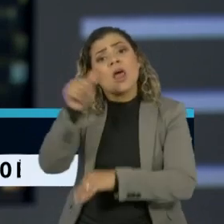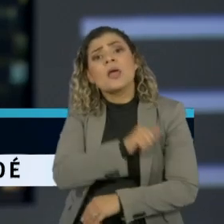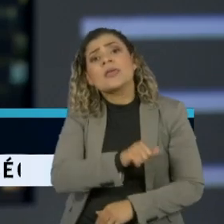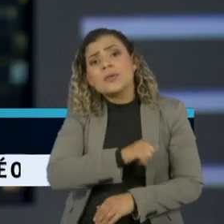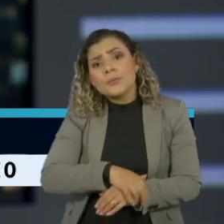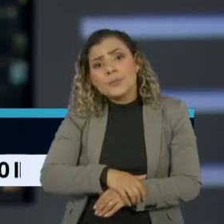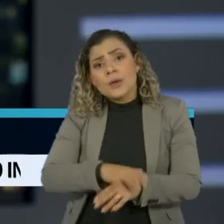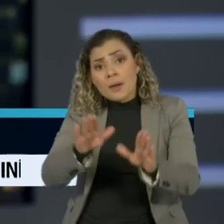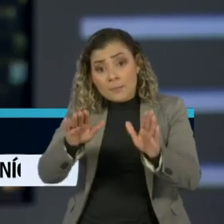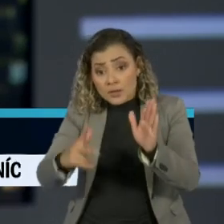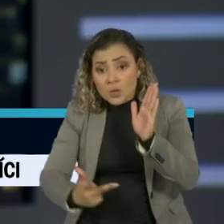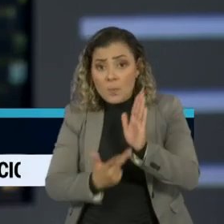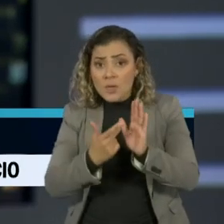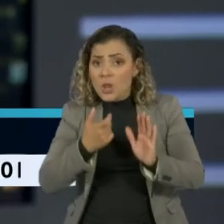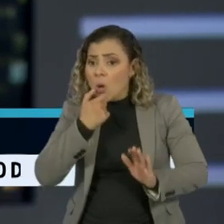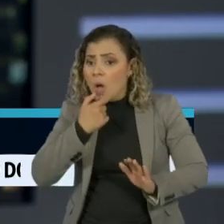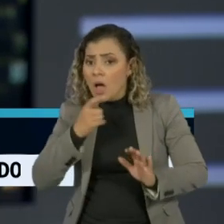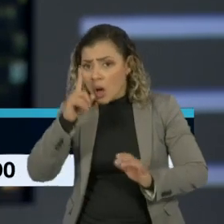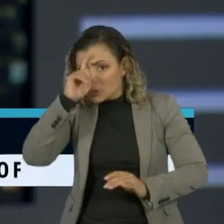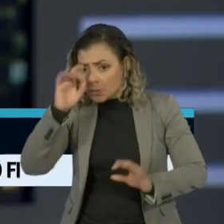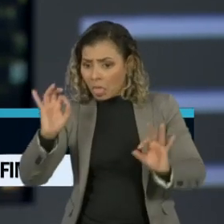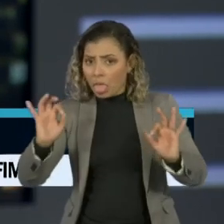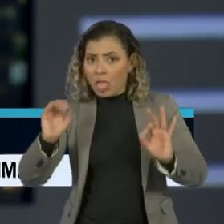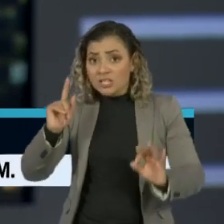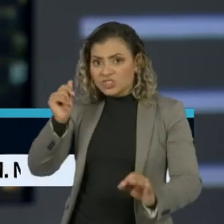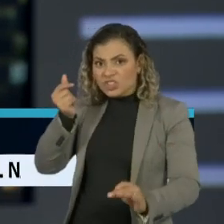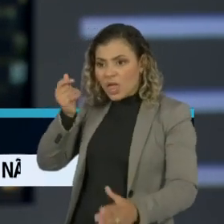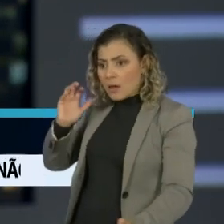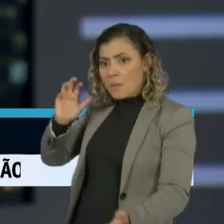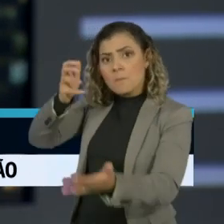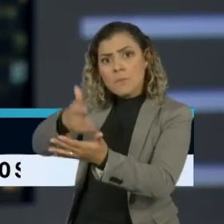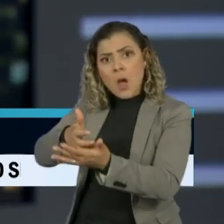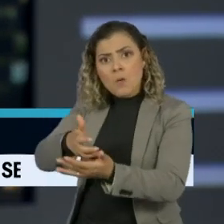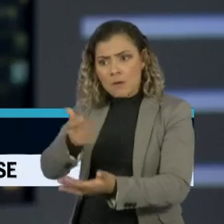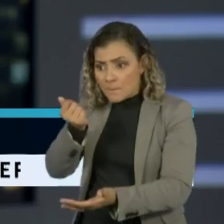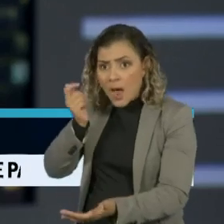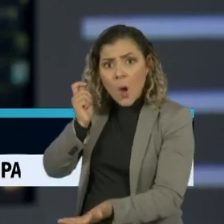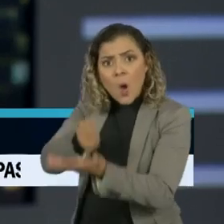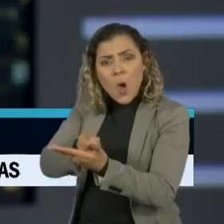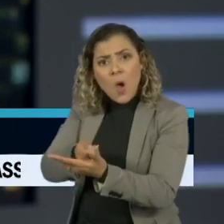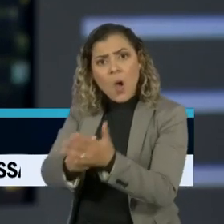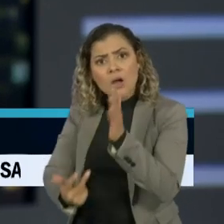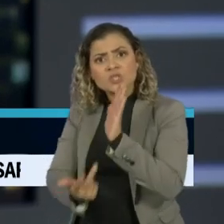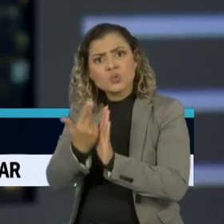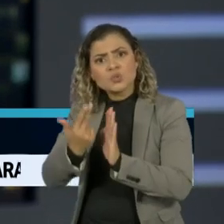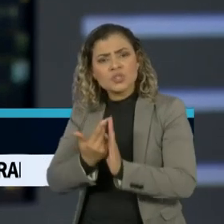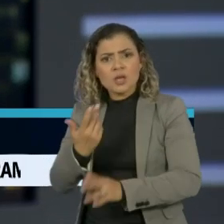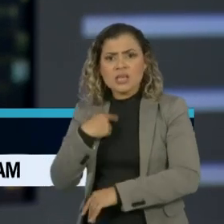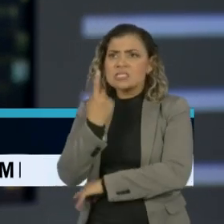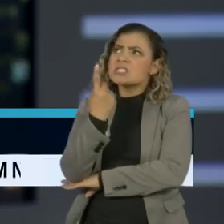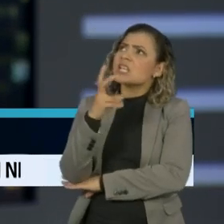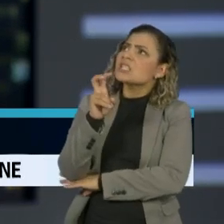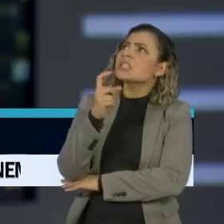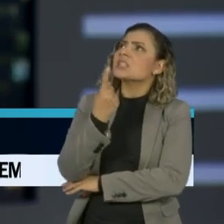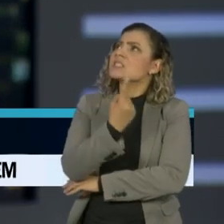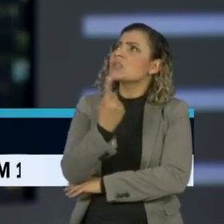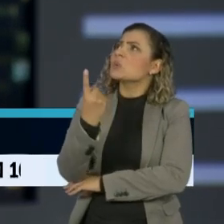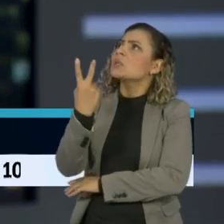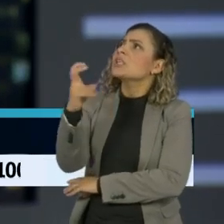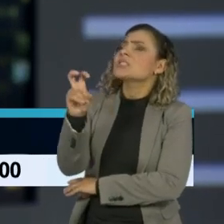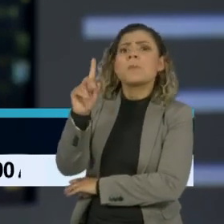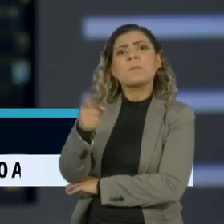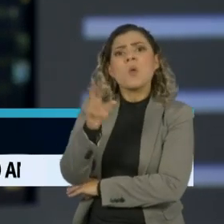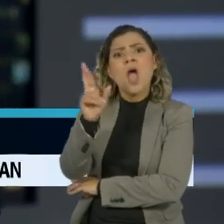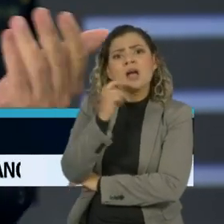foi operado aqui no Hospital Albert Einstein e pagou em dinheiro sonante ali, pagou R$115.000. E até